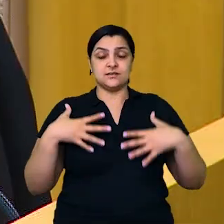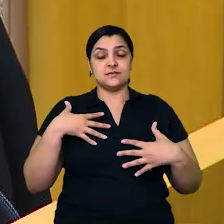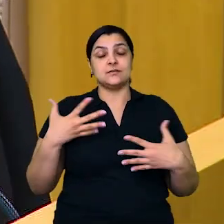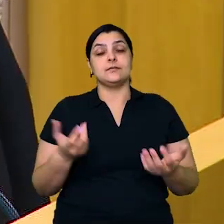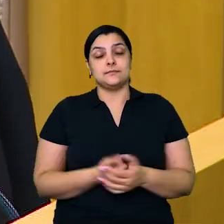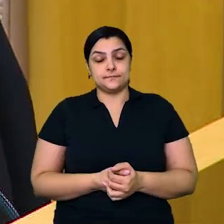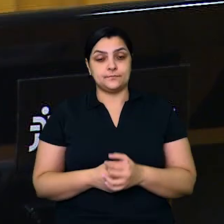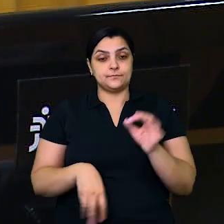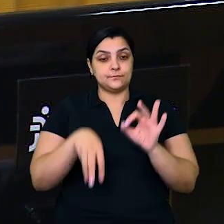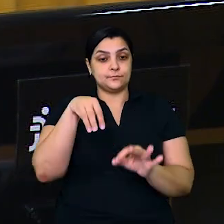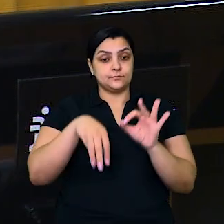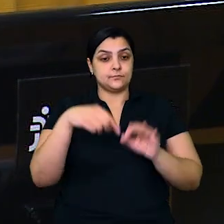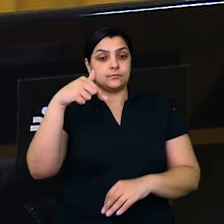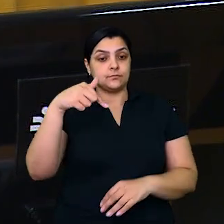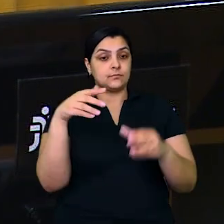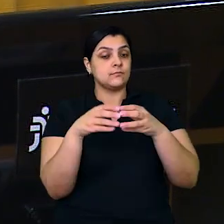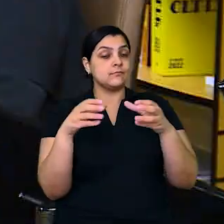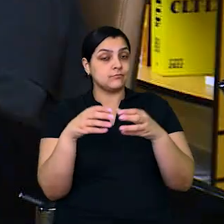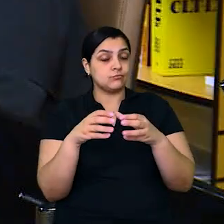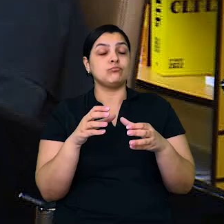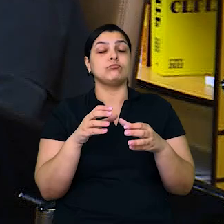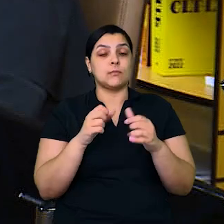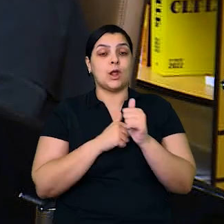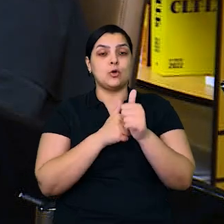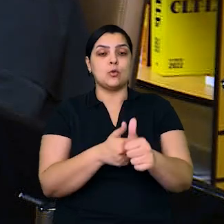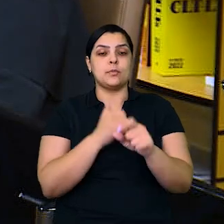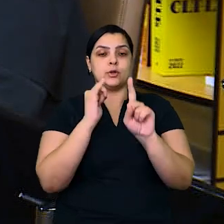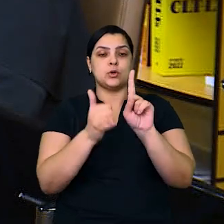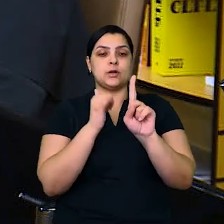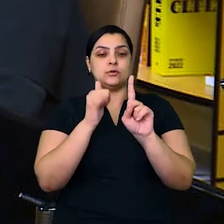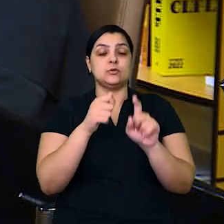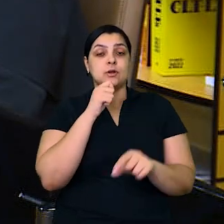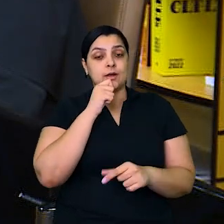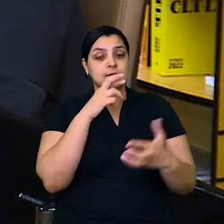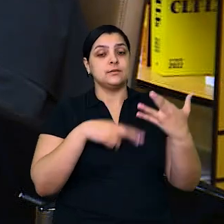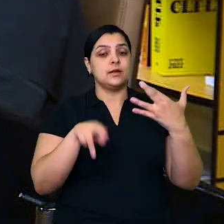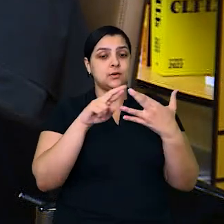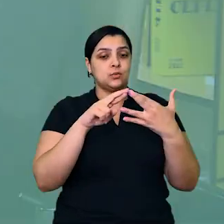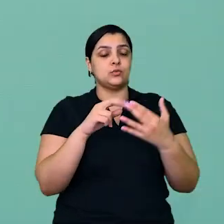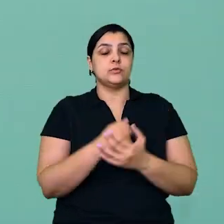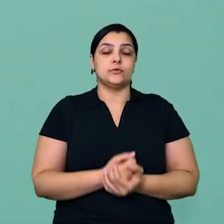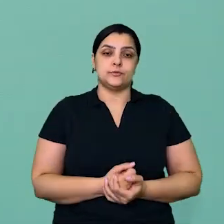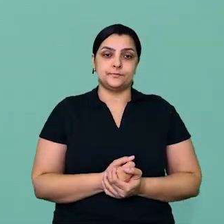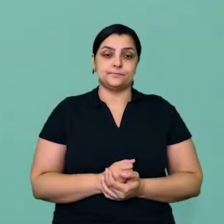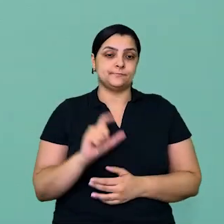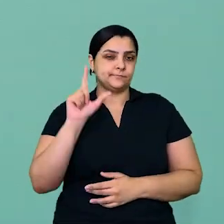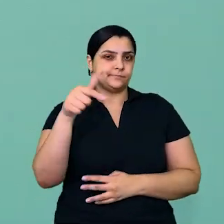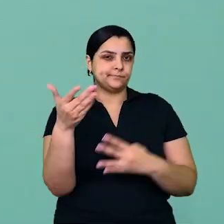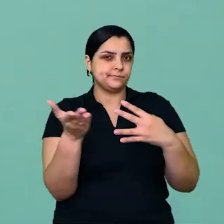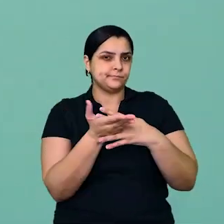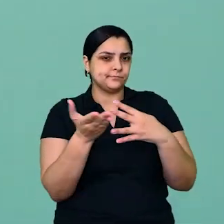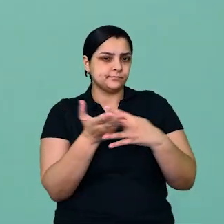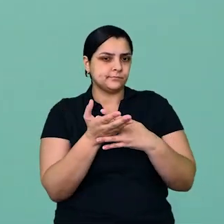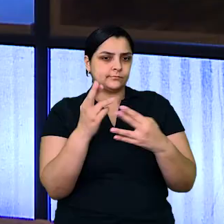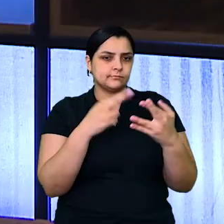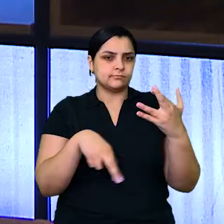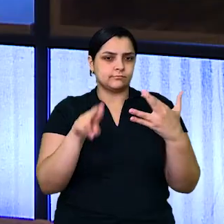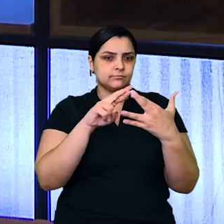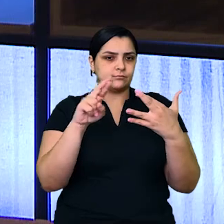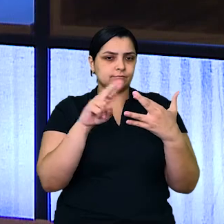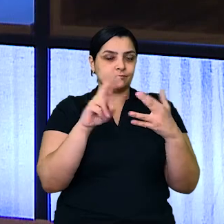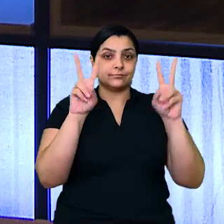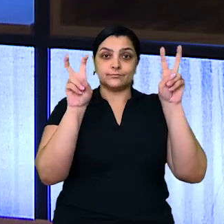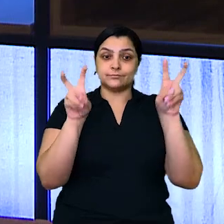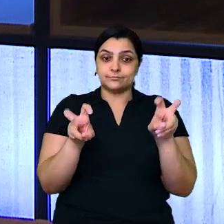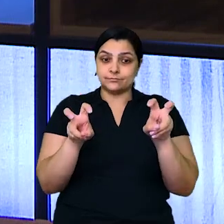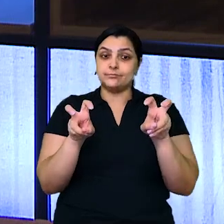demais ministros da 7ª turma acompanharam o voto do relator. Ainda cabe recurso. No próximo bloco, recurso de revista é